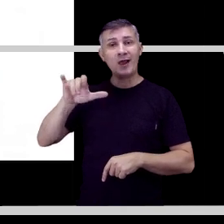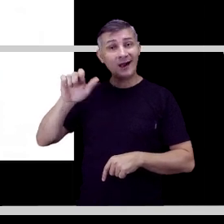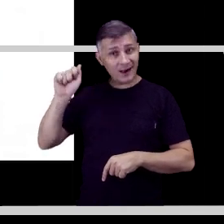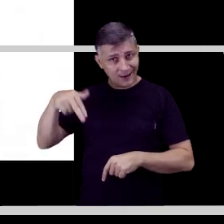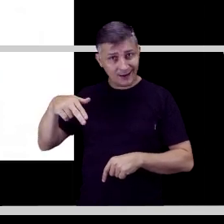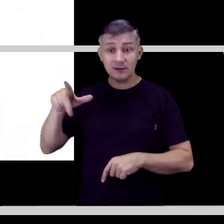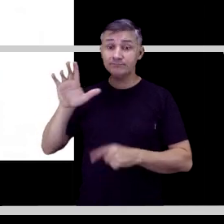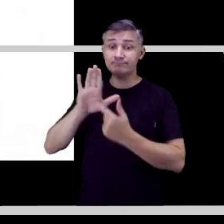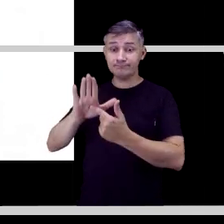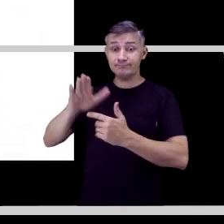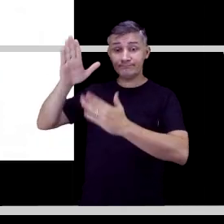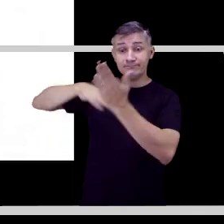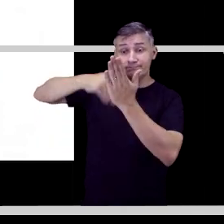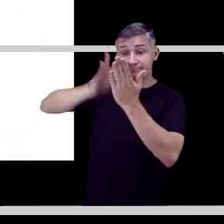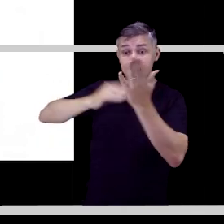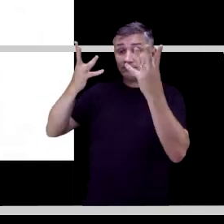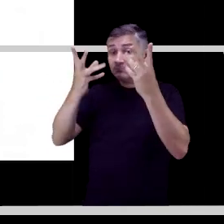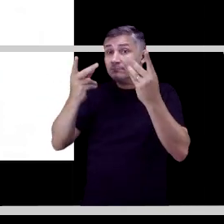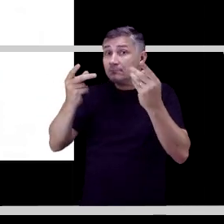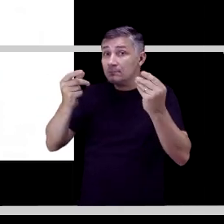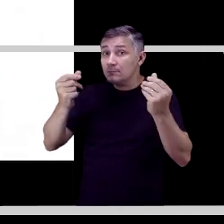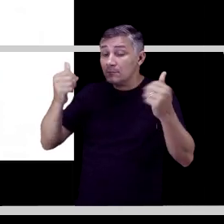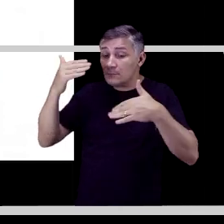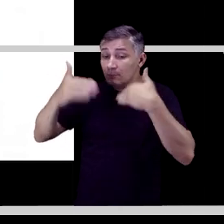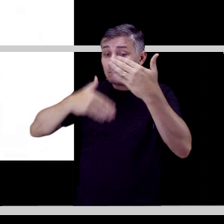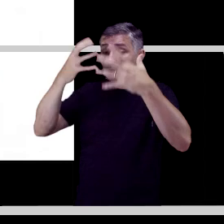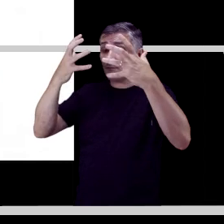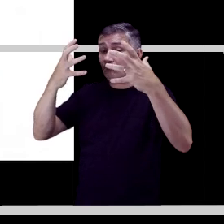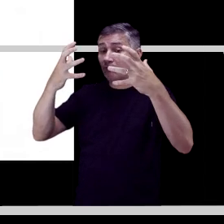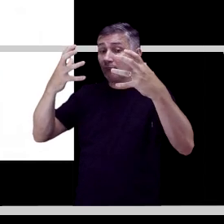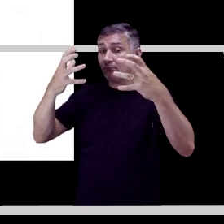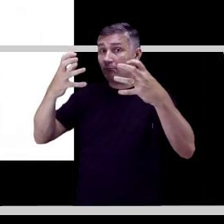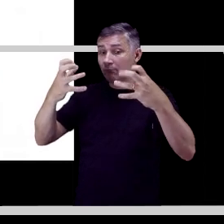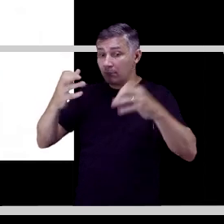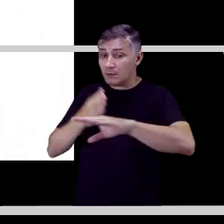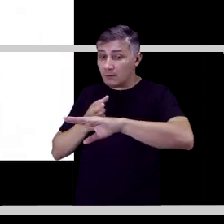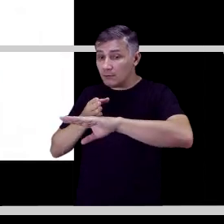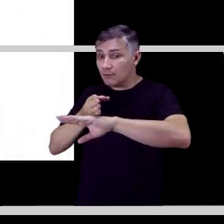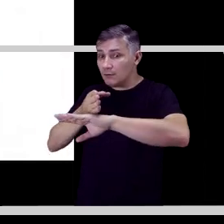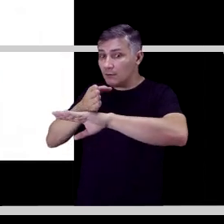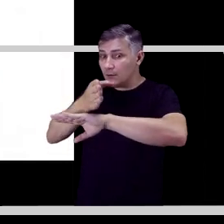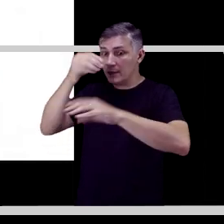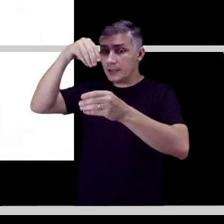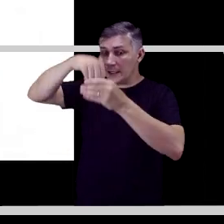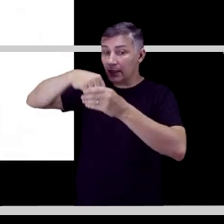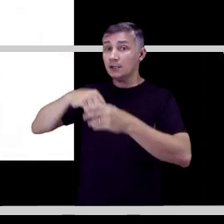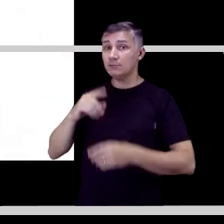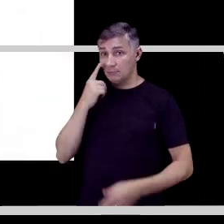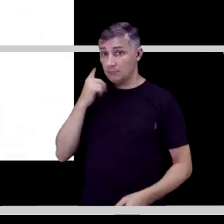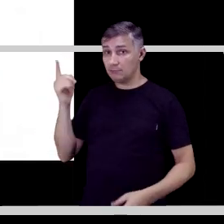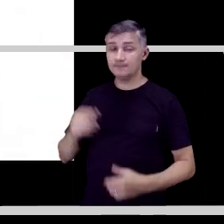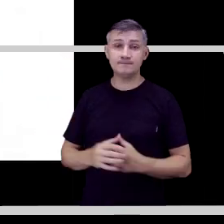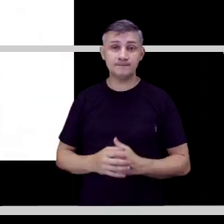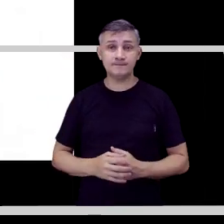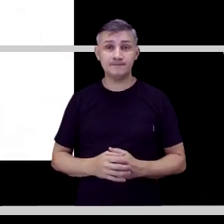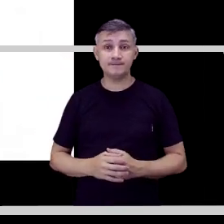aqui da expografia feita pelo Fernando Maculan e pelo Máximo Soalheiro, da pintura das paredes, uma pintura mineral que ela vai